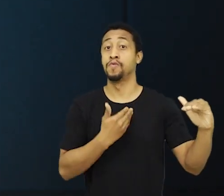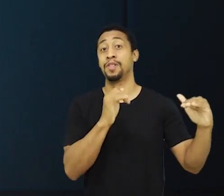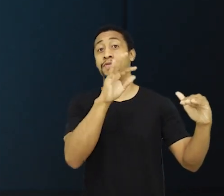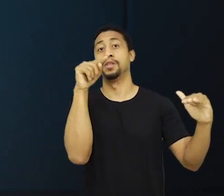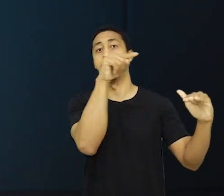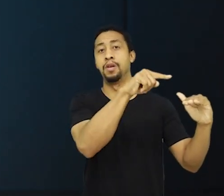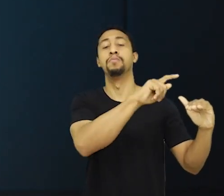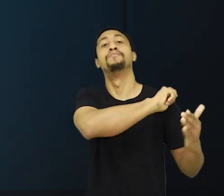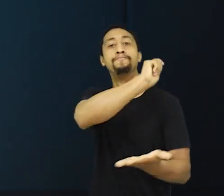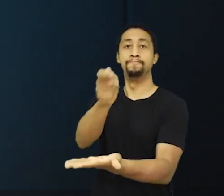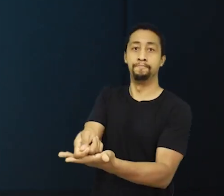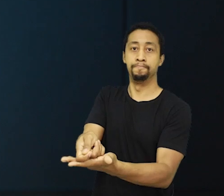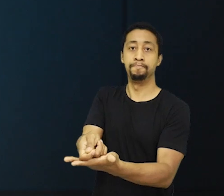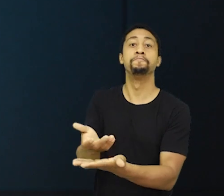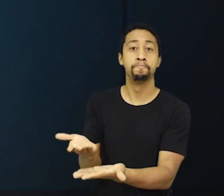acabou.